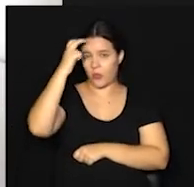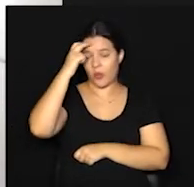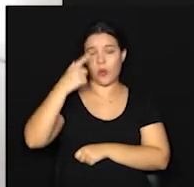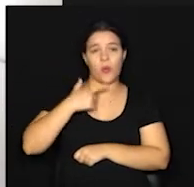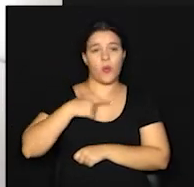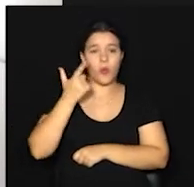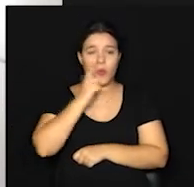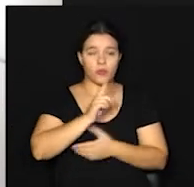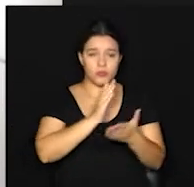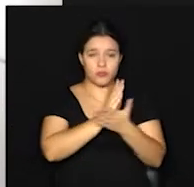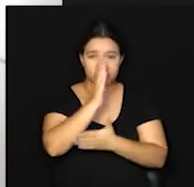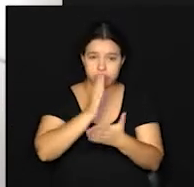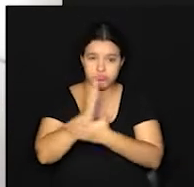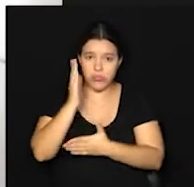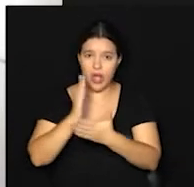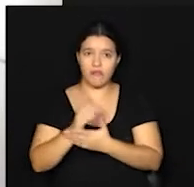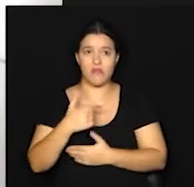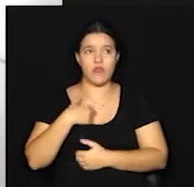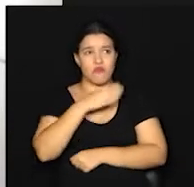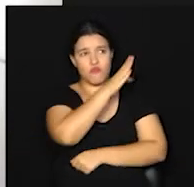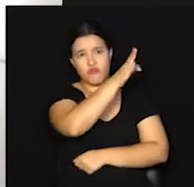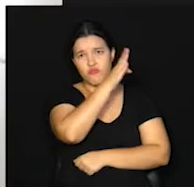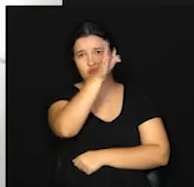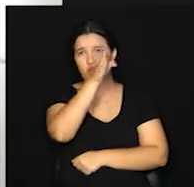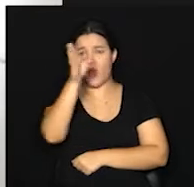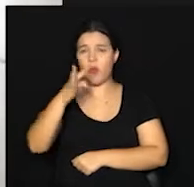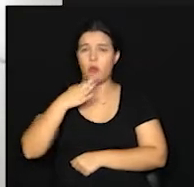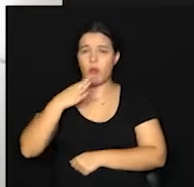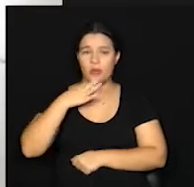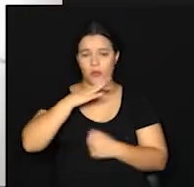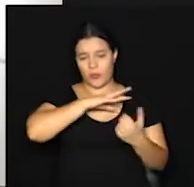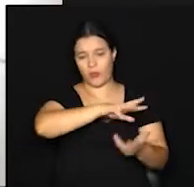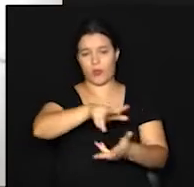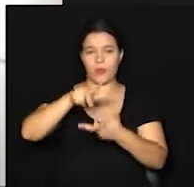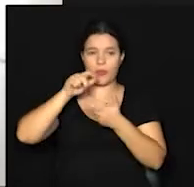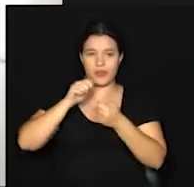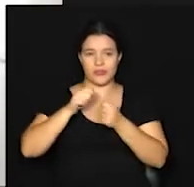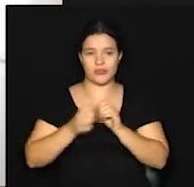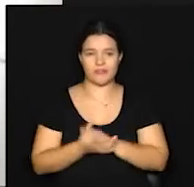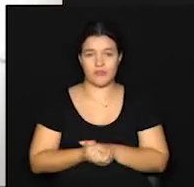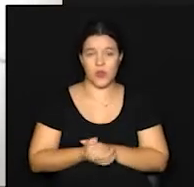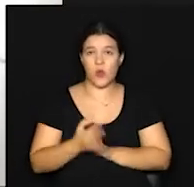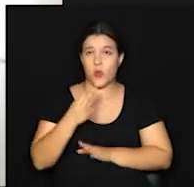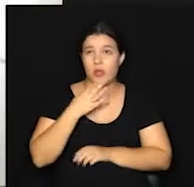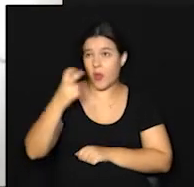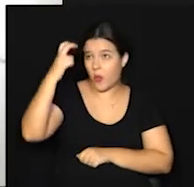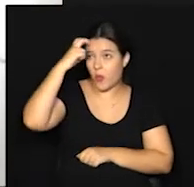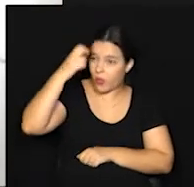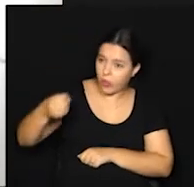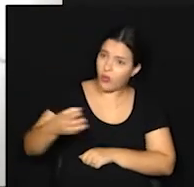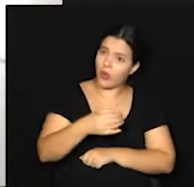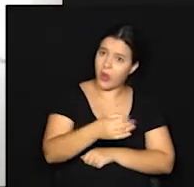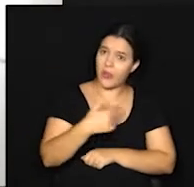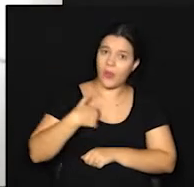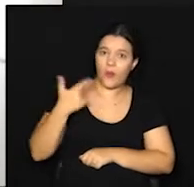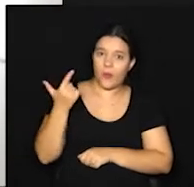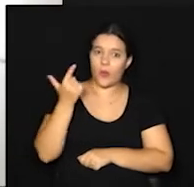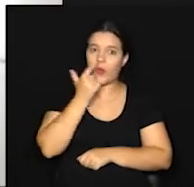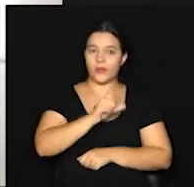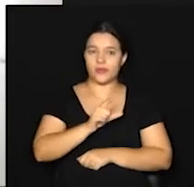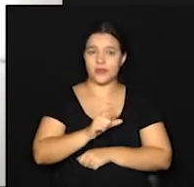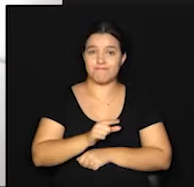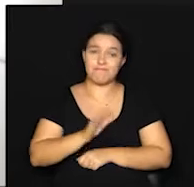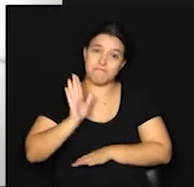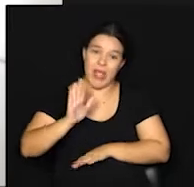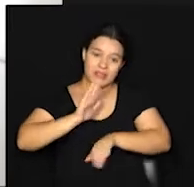Eu quis viajar, conhecer o mundo, sair da minha bolha e entrar em outras bolhas, e eu consegui fazer isso. Então, eu sempre falo para